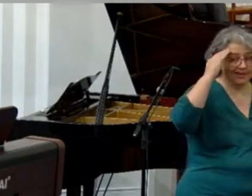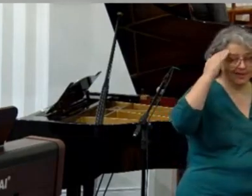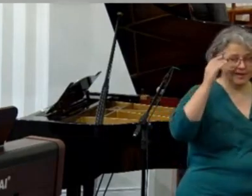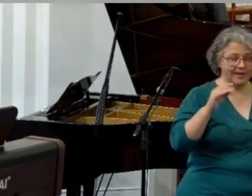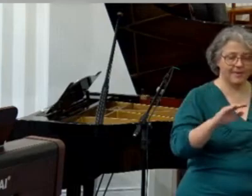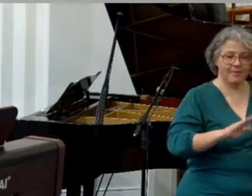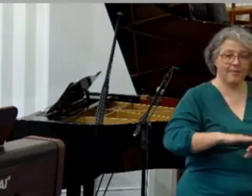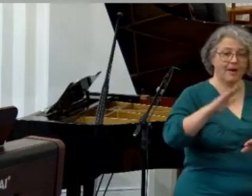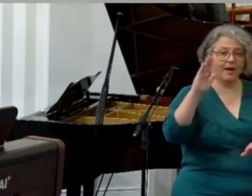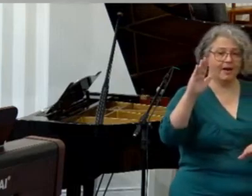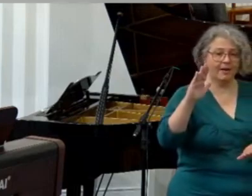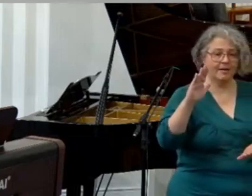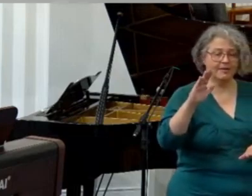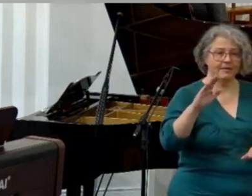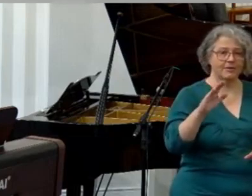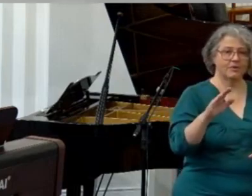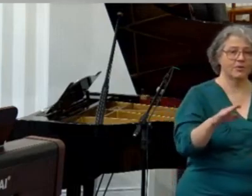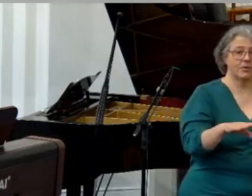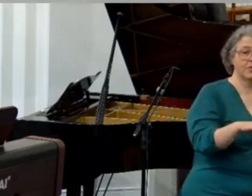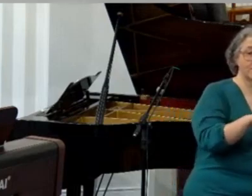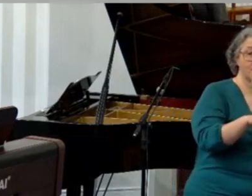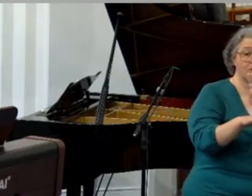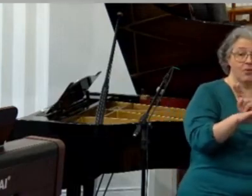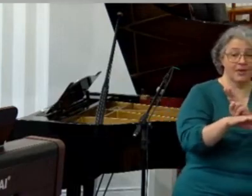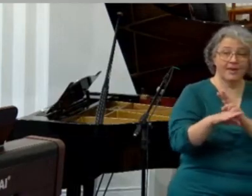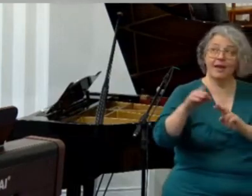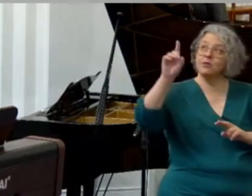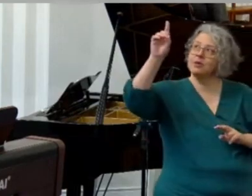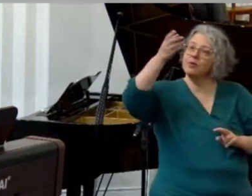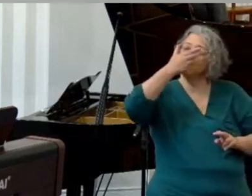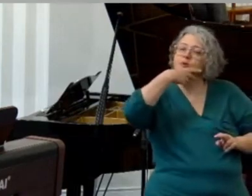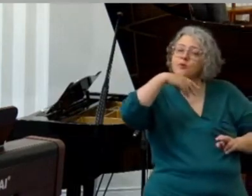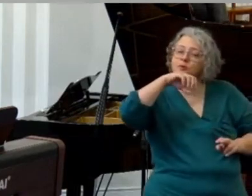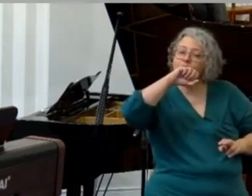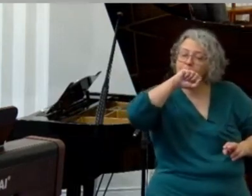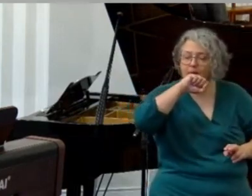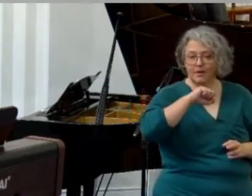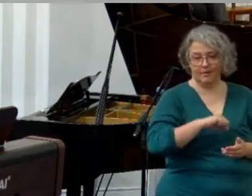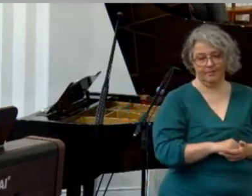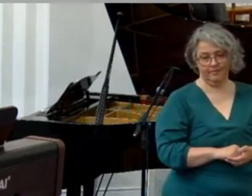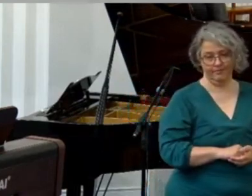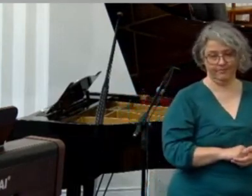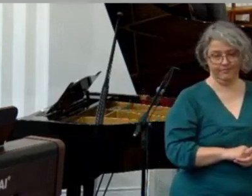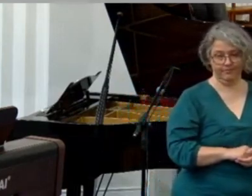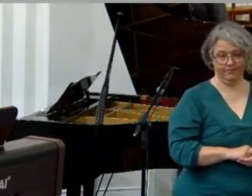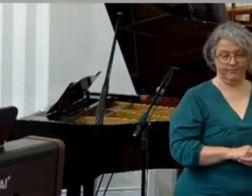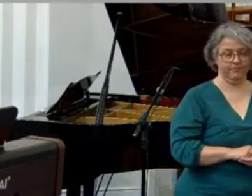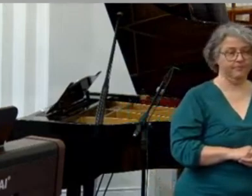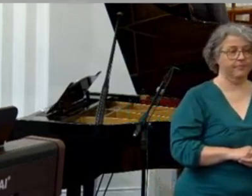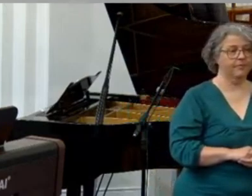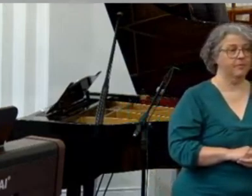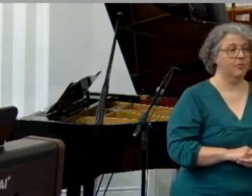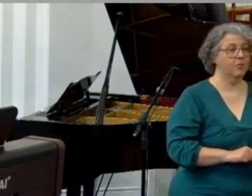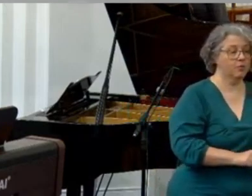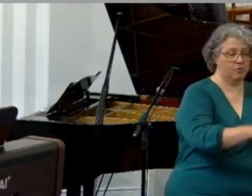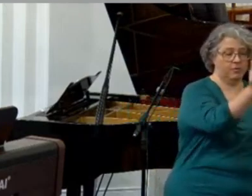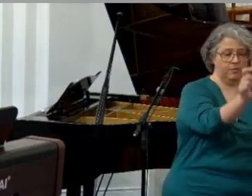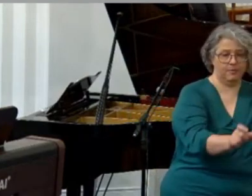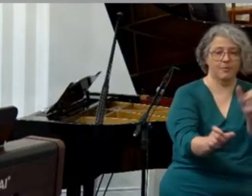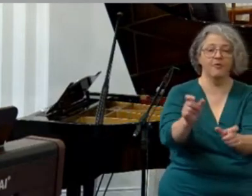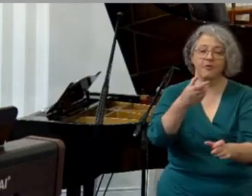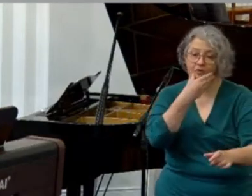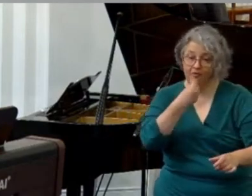a respeito do cuidado paternal de Deus por cada um dos seus